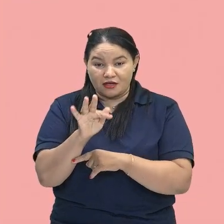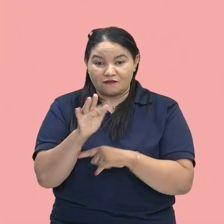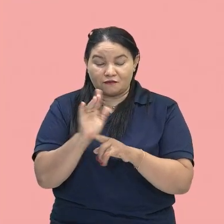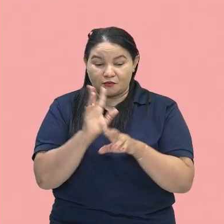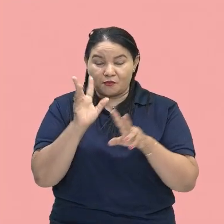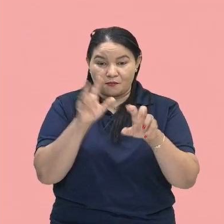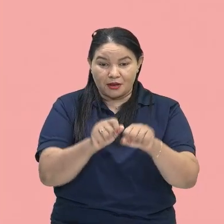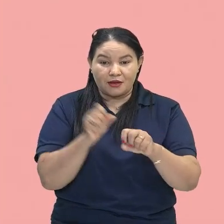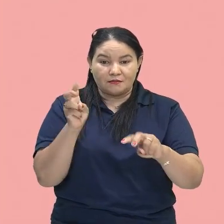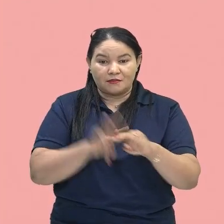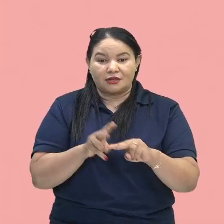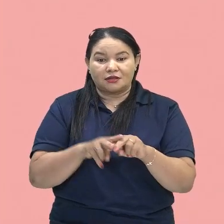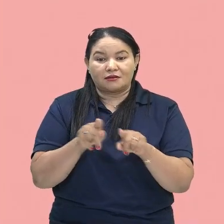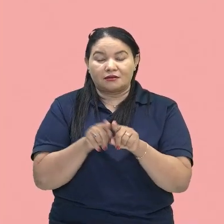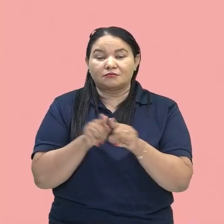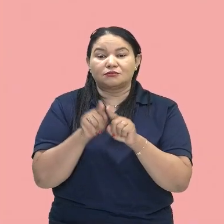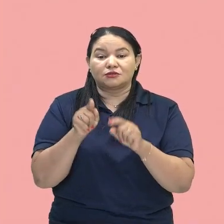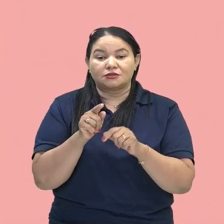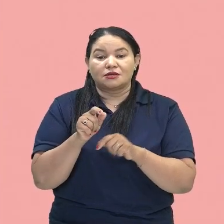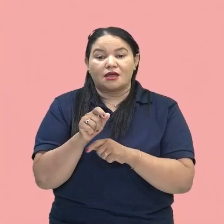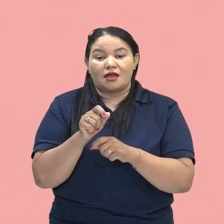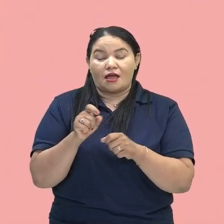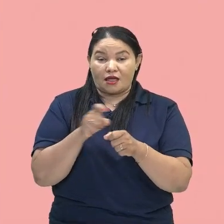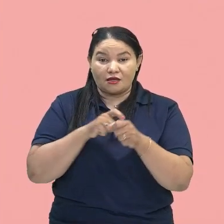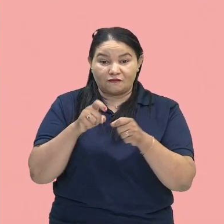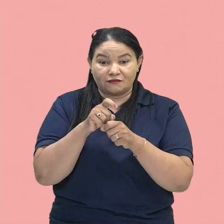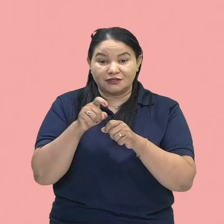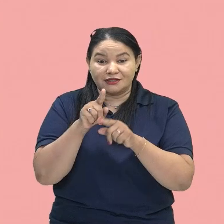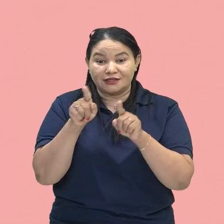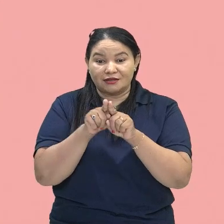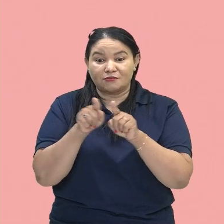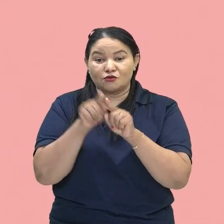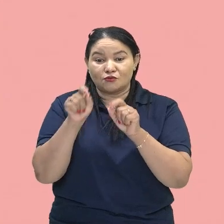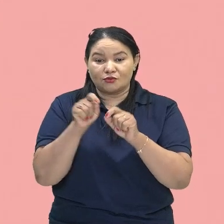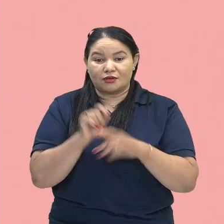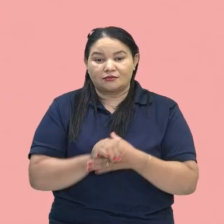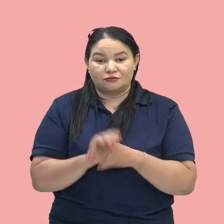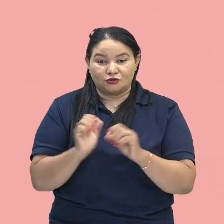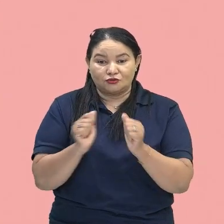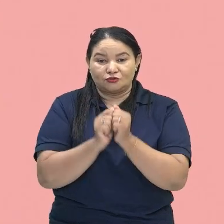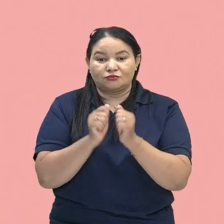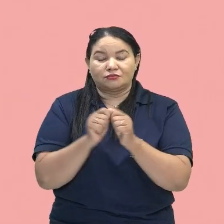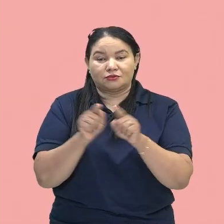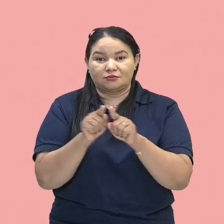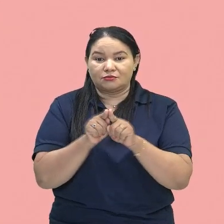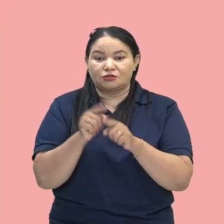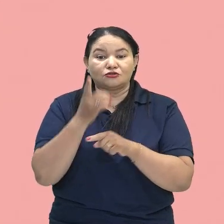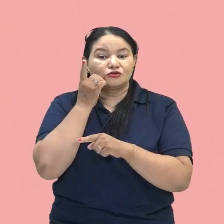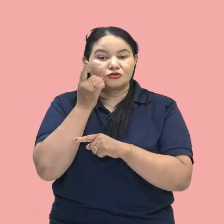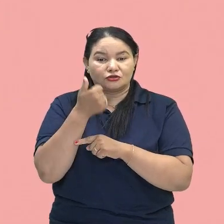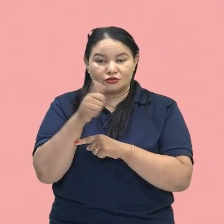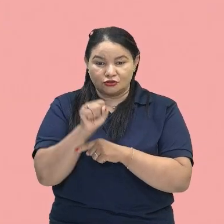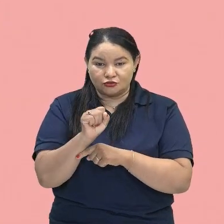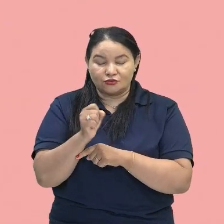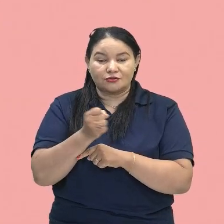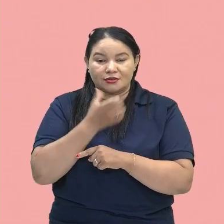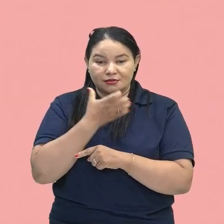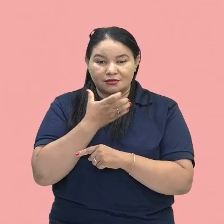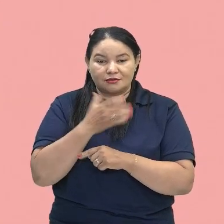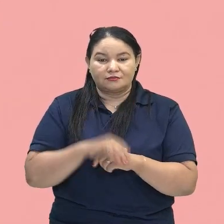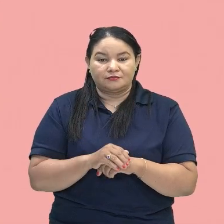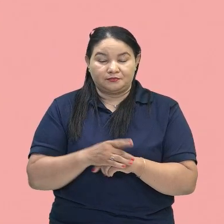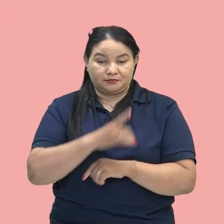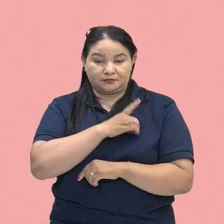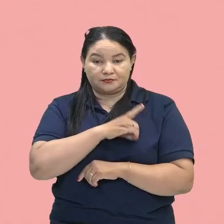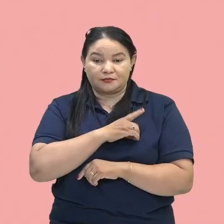Agência Nacional de Vigilância Sanitária, Anvisa, em operação conjunta no domingo, 18 de dezembro. De acordo com o